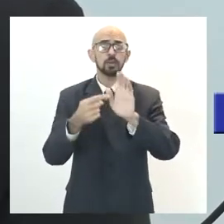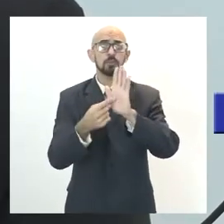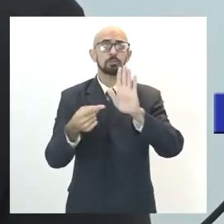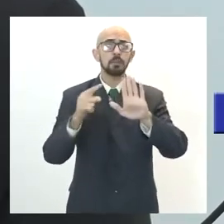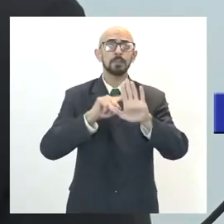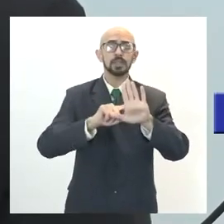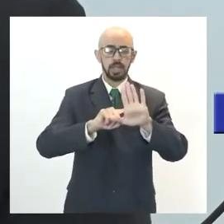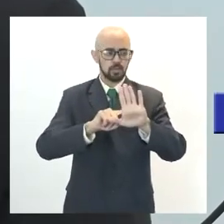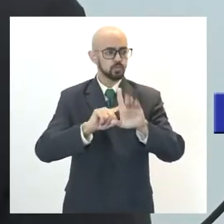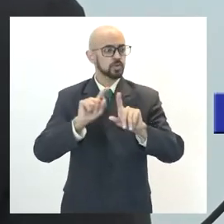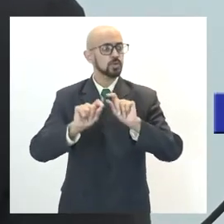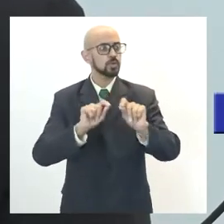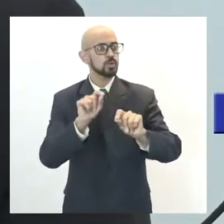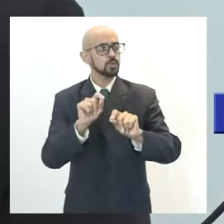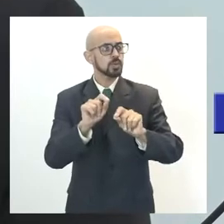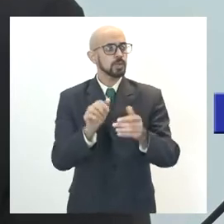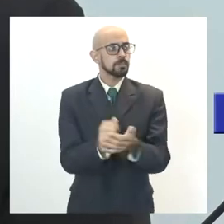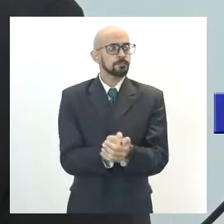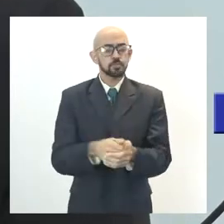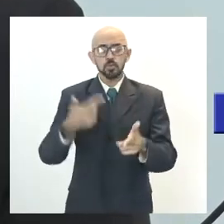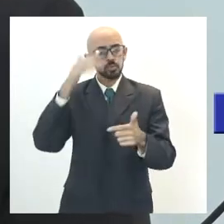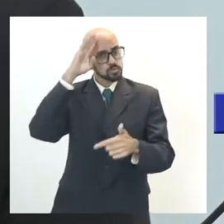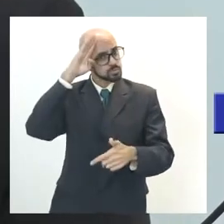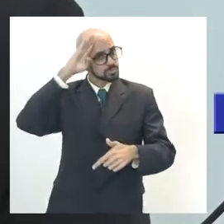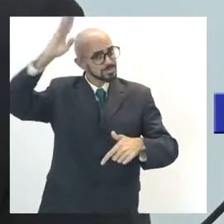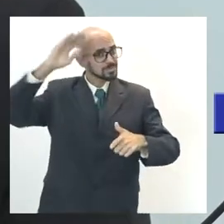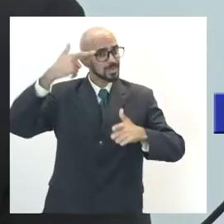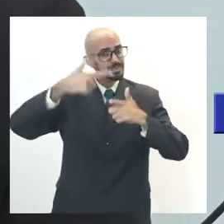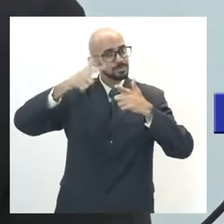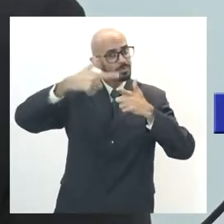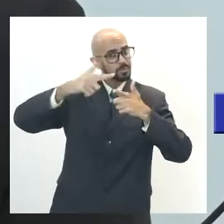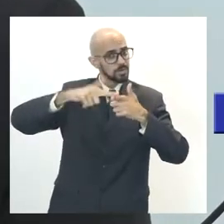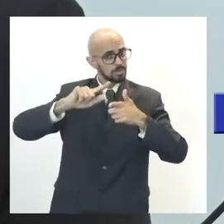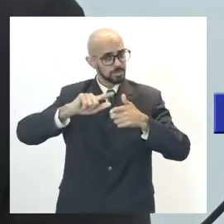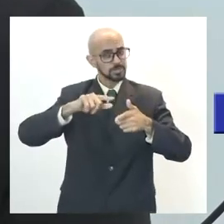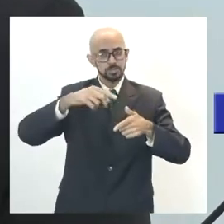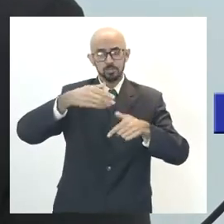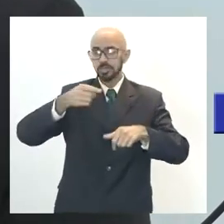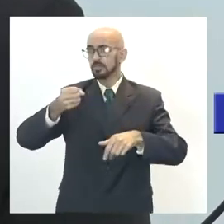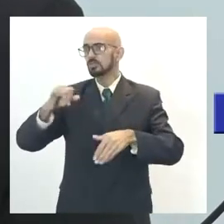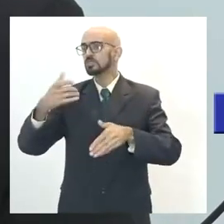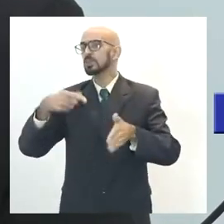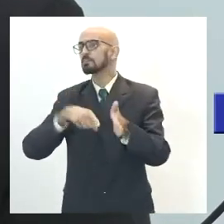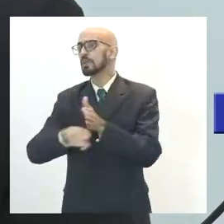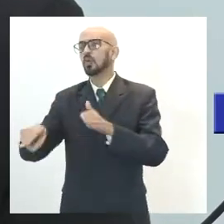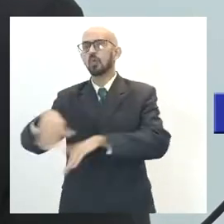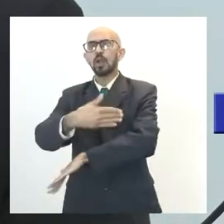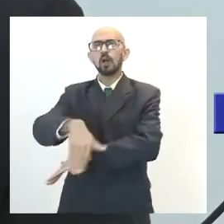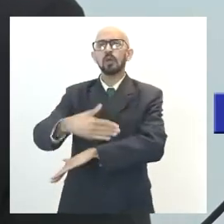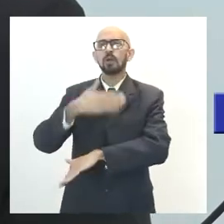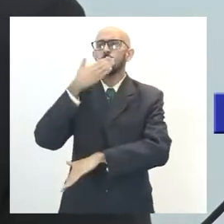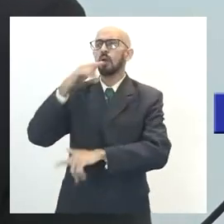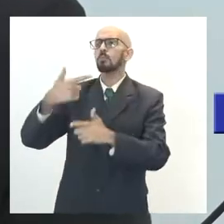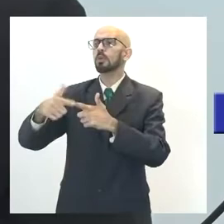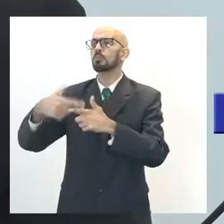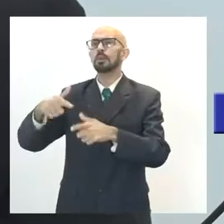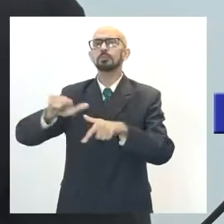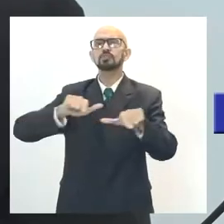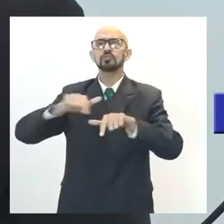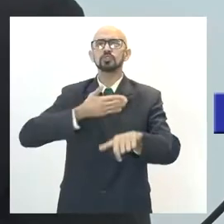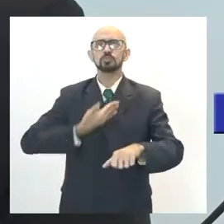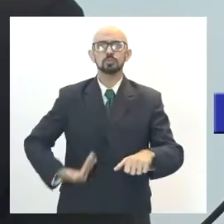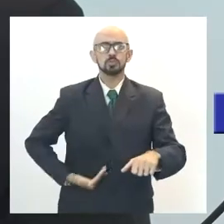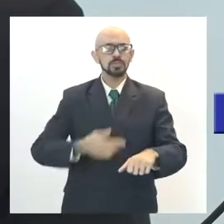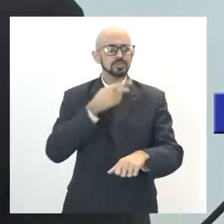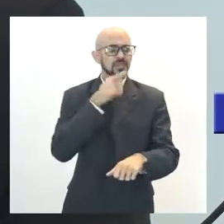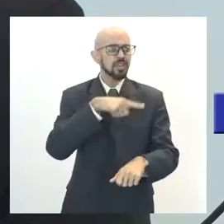é um dos principais problemas que as pessoas apontam né quando você pergunta na rua qual é o problema dos pubs todo mundo fala assim ah tem muito